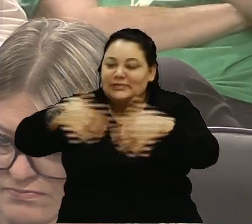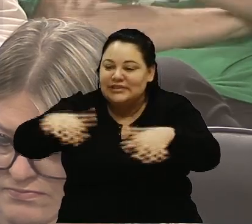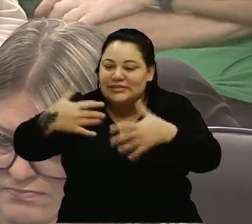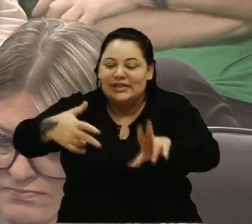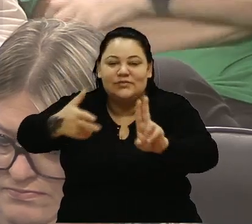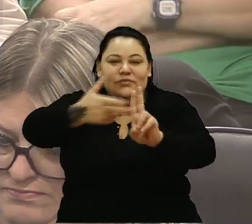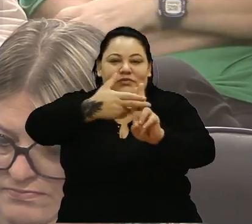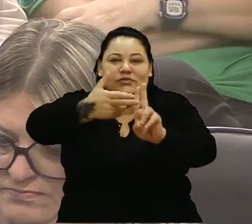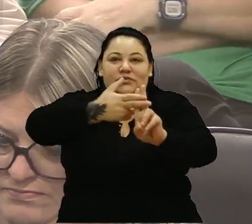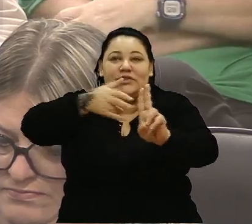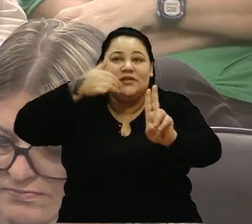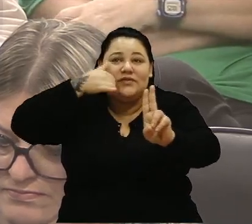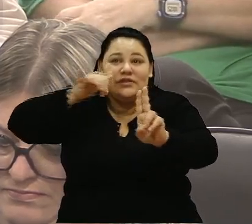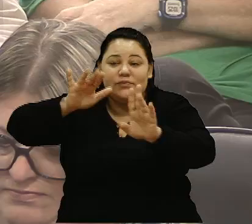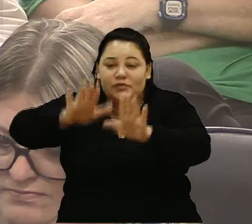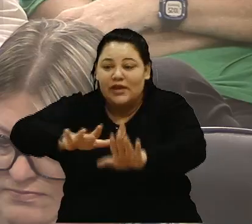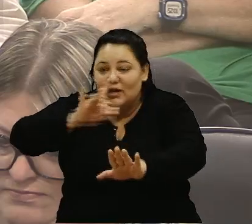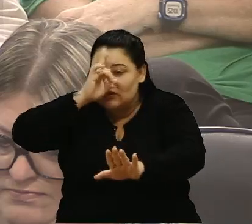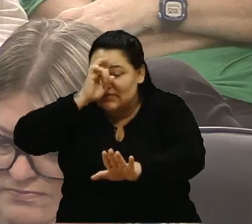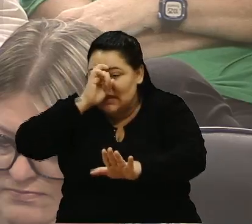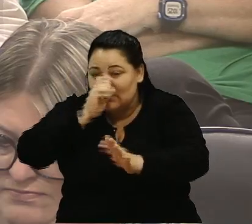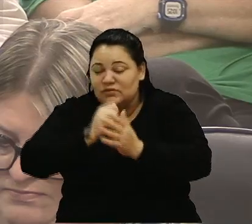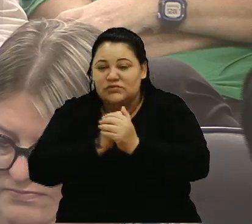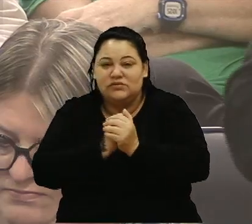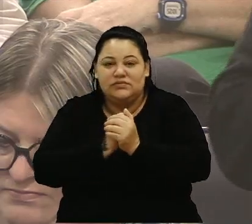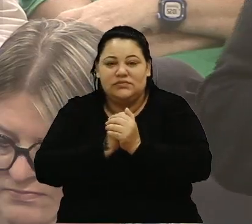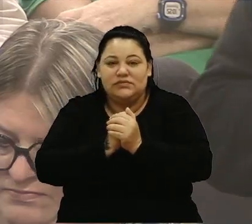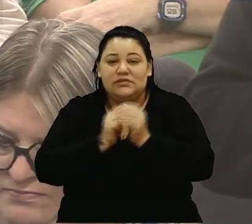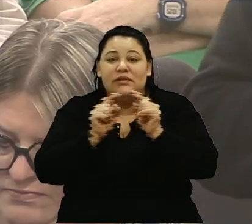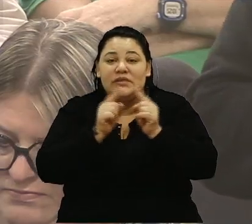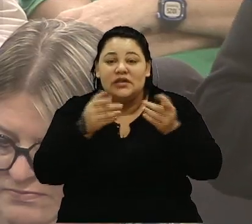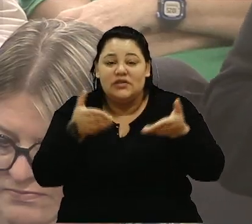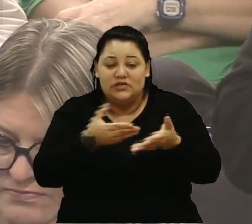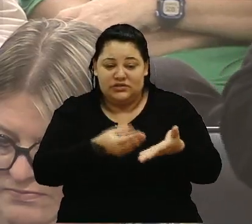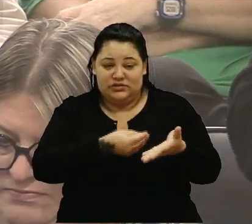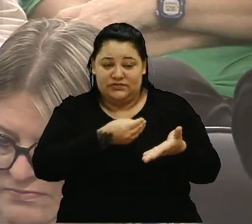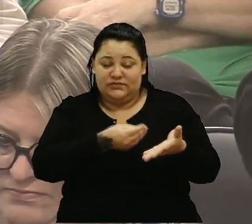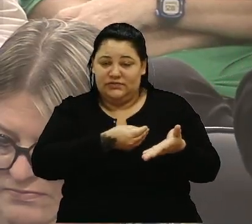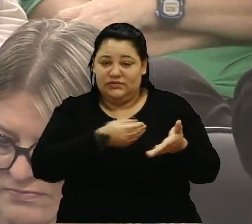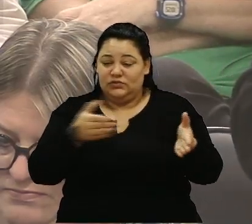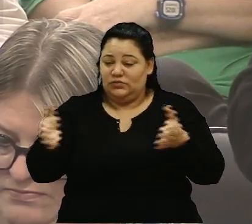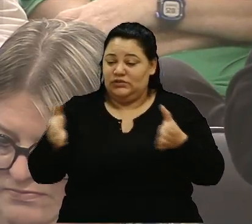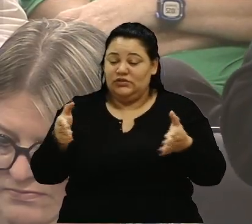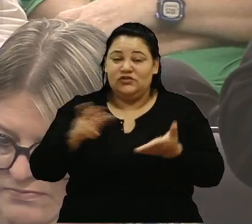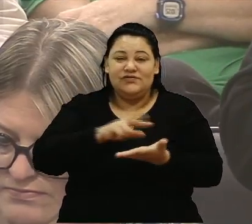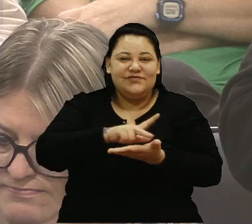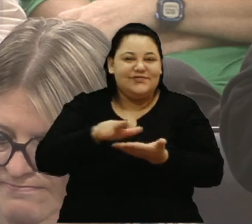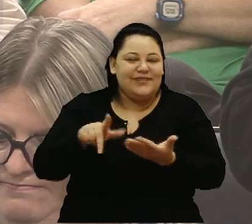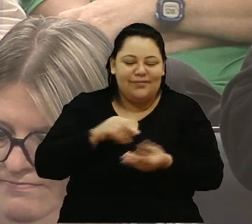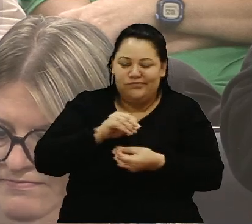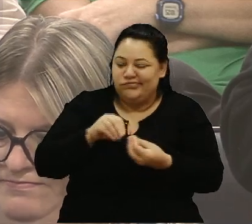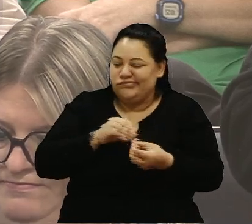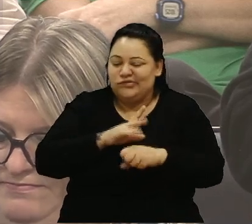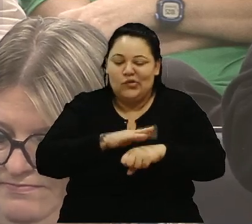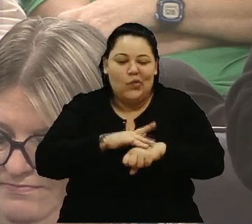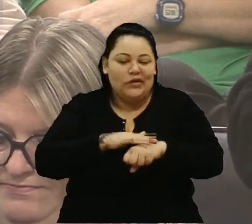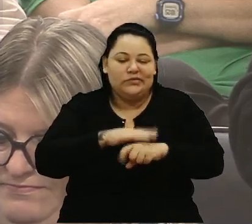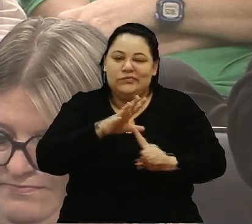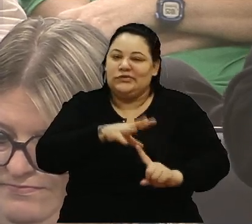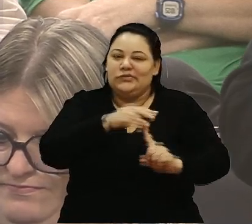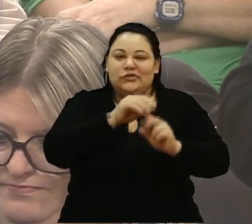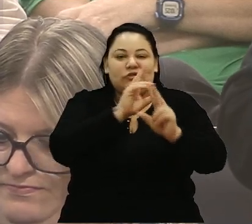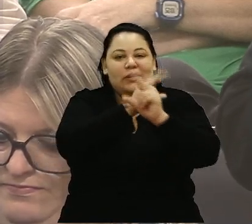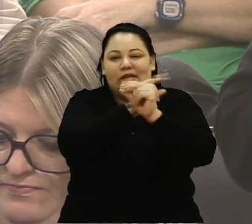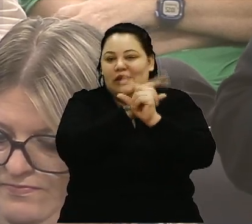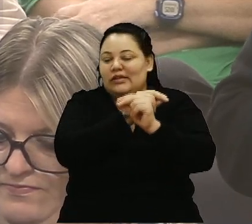evitando as internações hospitalares. Agora, nós estamos vivendo num período de várias endemias, né, principalmente da dengue, a gente não